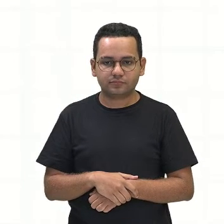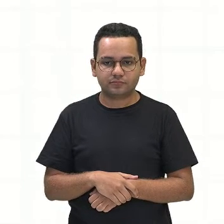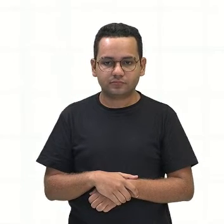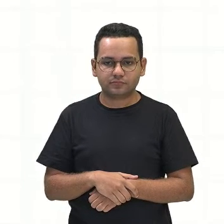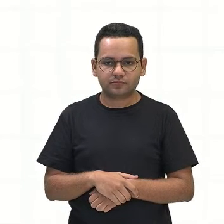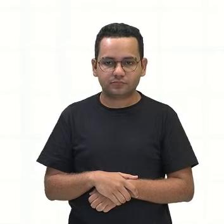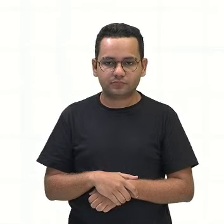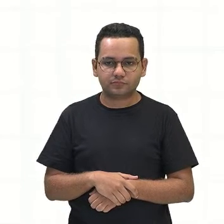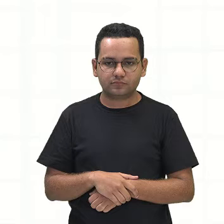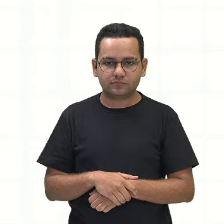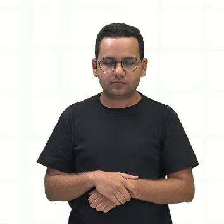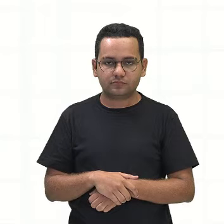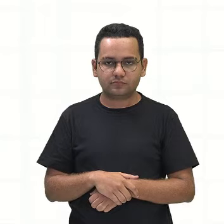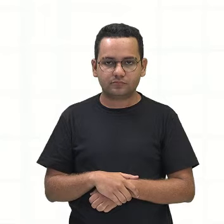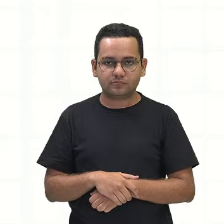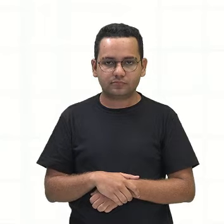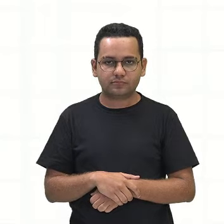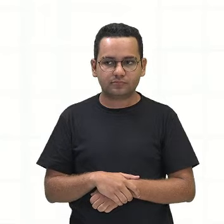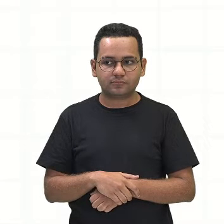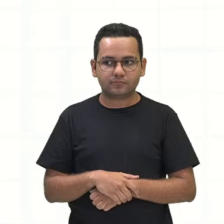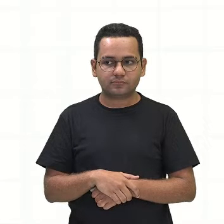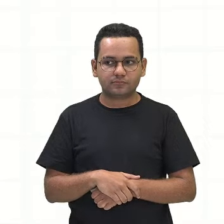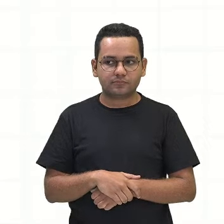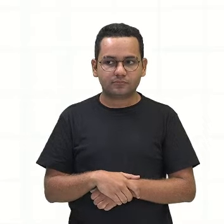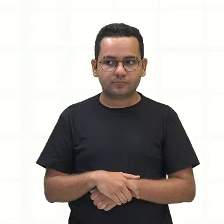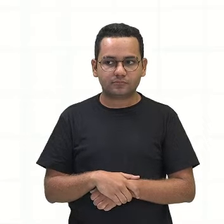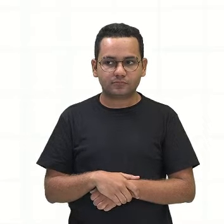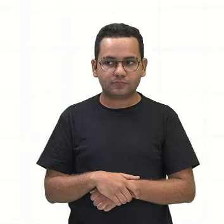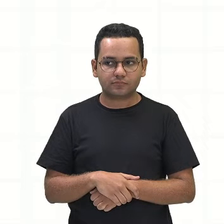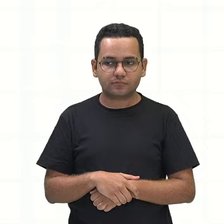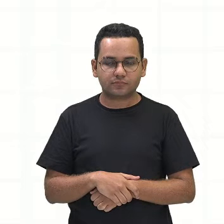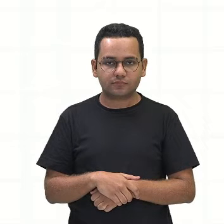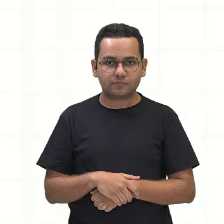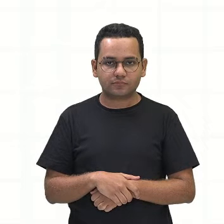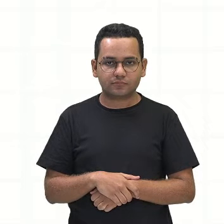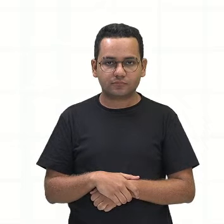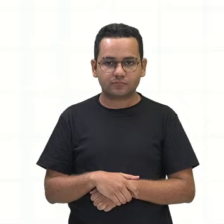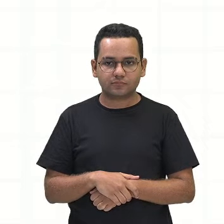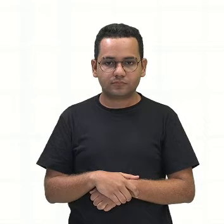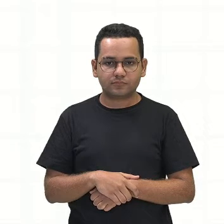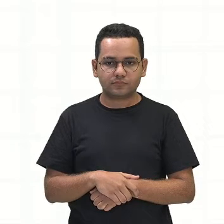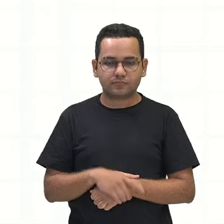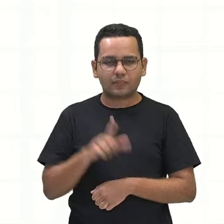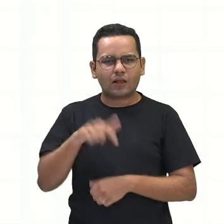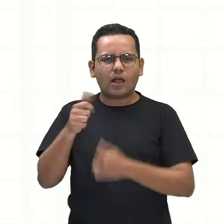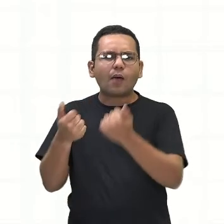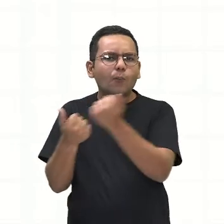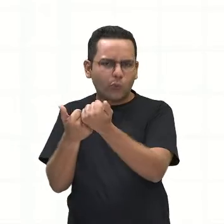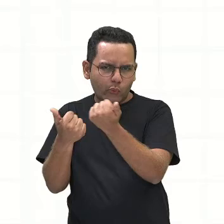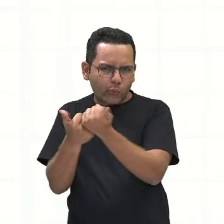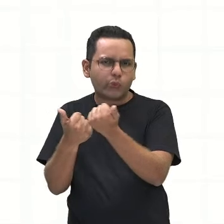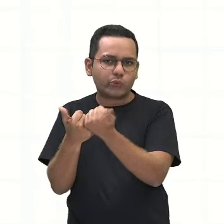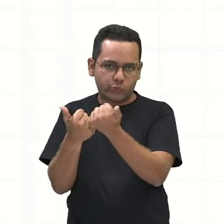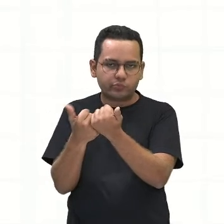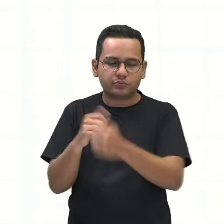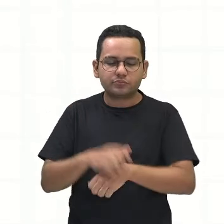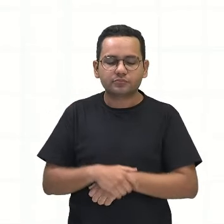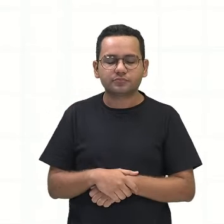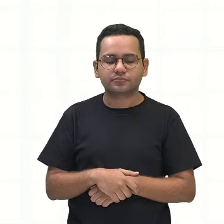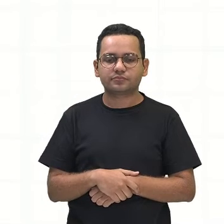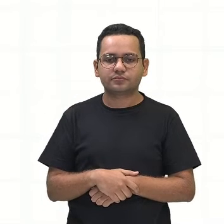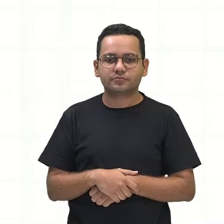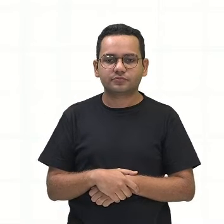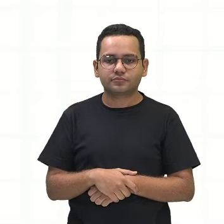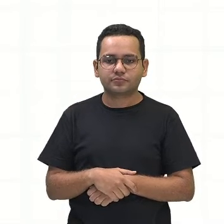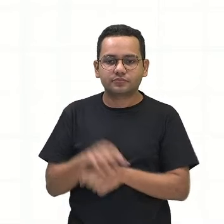ser caracterizado ali por ser o suporte da flor ao restante da planta. Ele vai